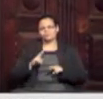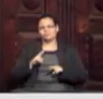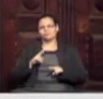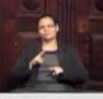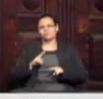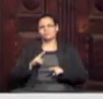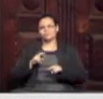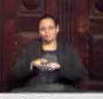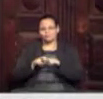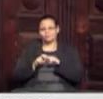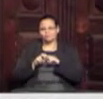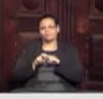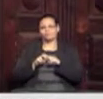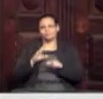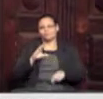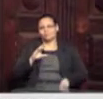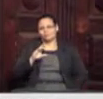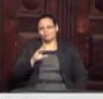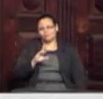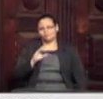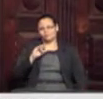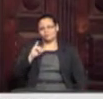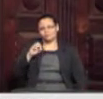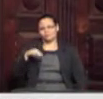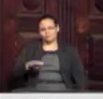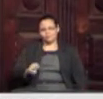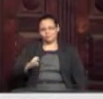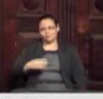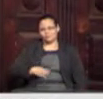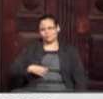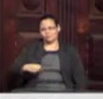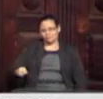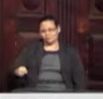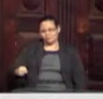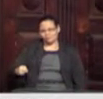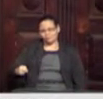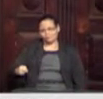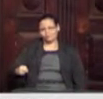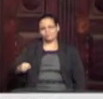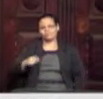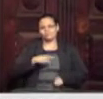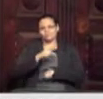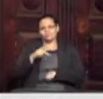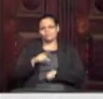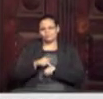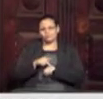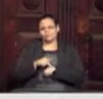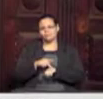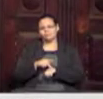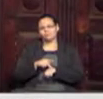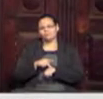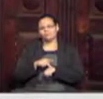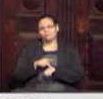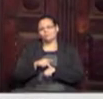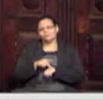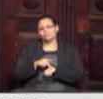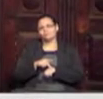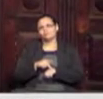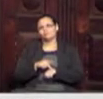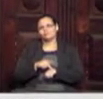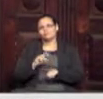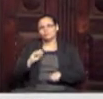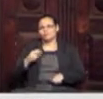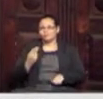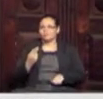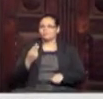pelo crime de aborto no país o de